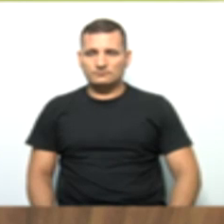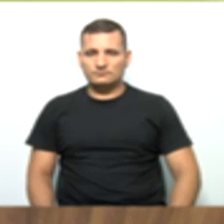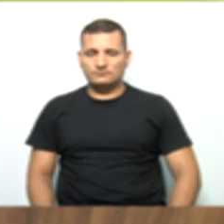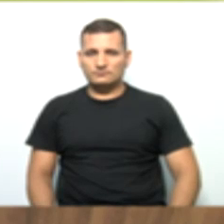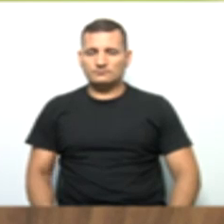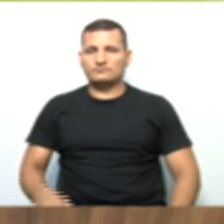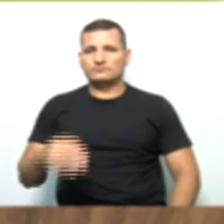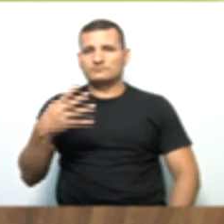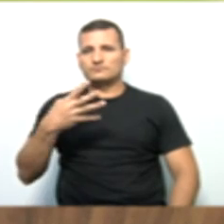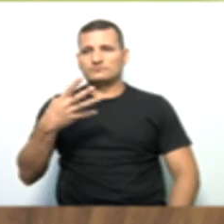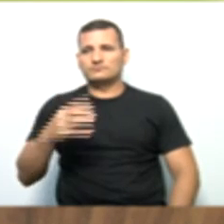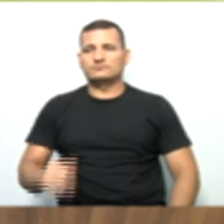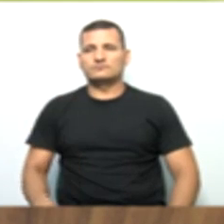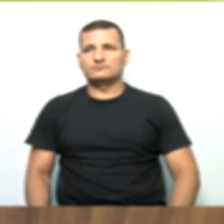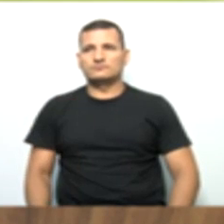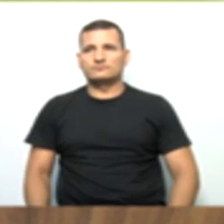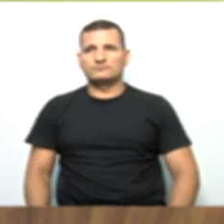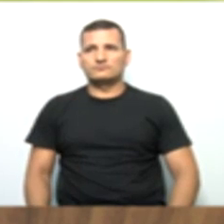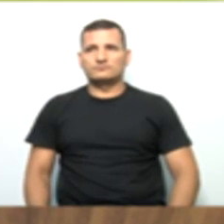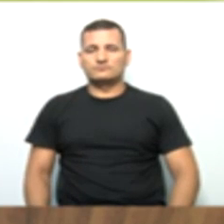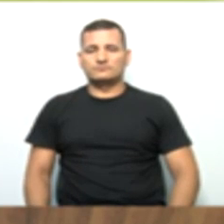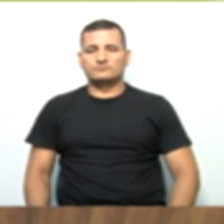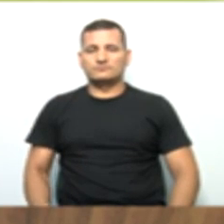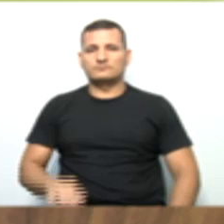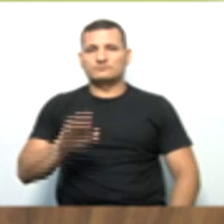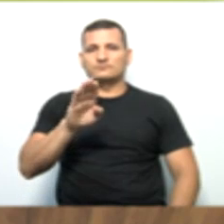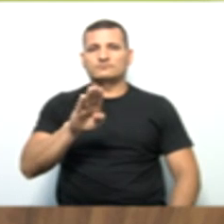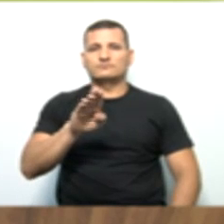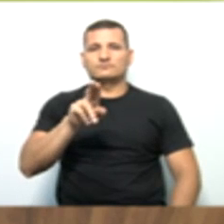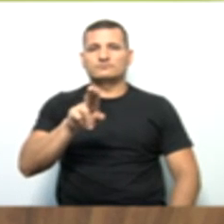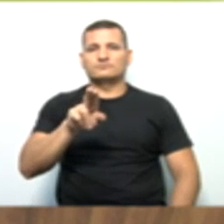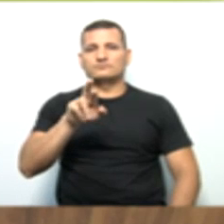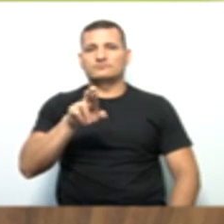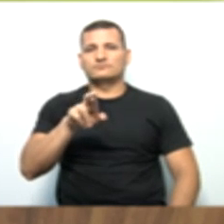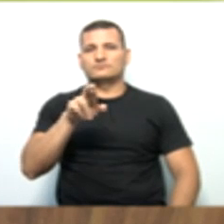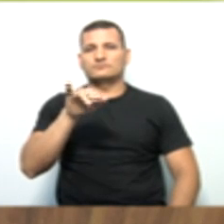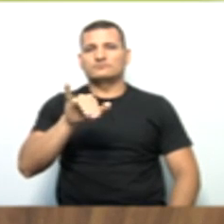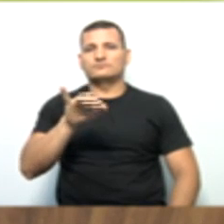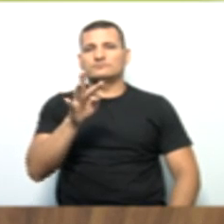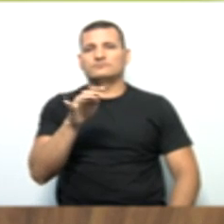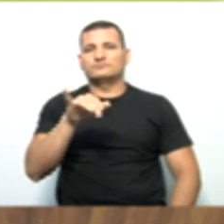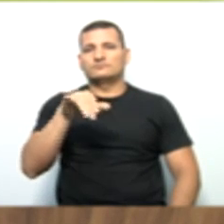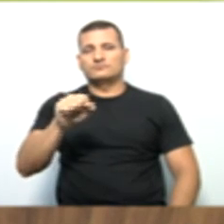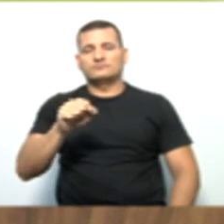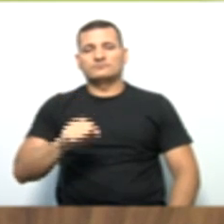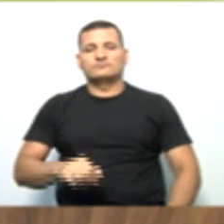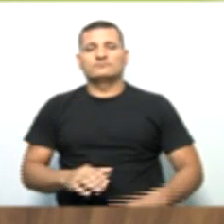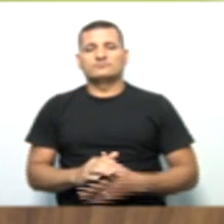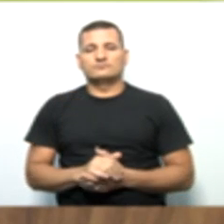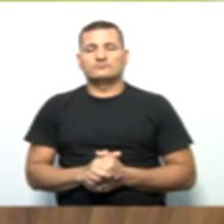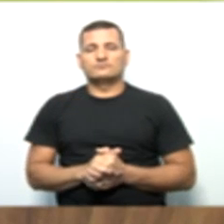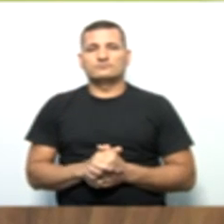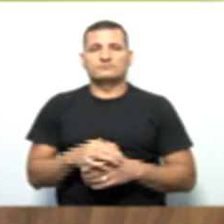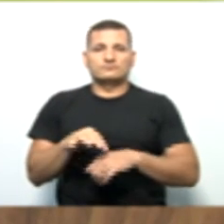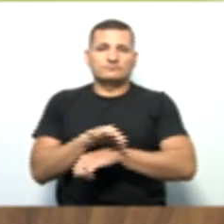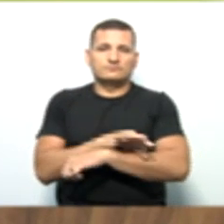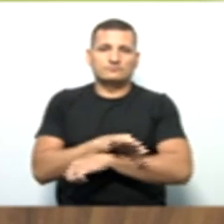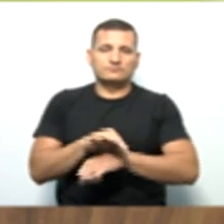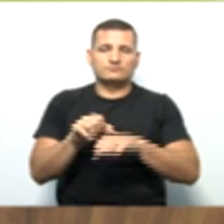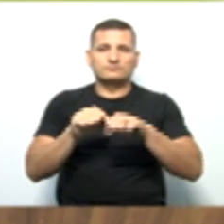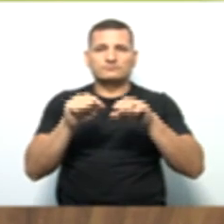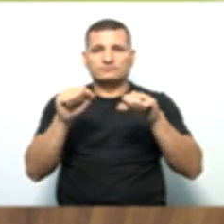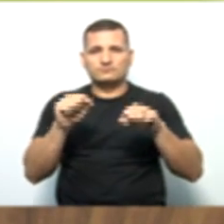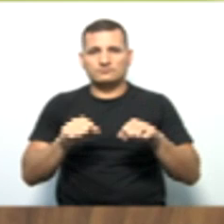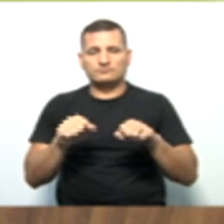questão 4. De Buritis. Primeiro passo seria a arquitetura de sistema, posteriormente a interface